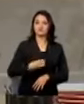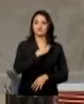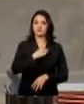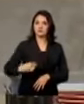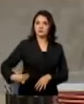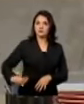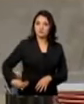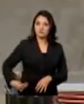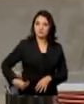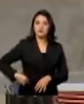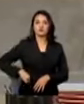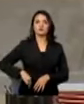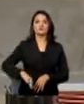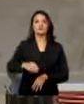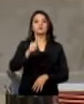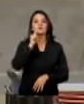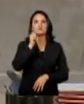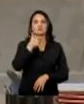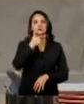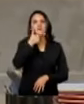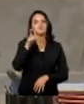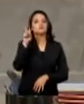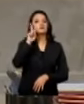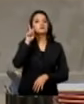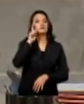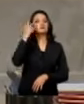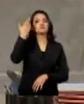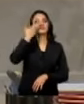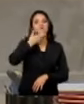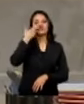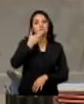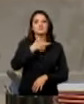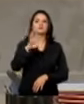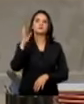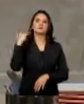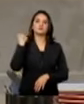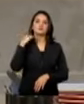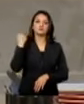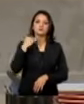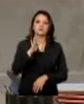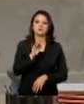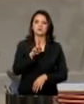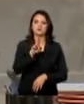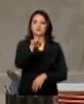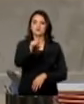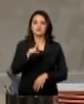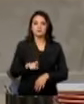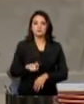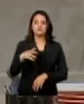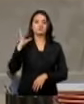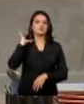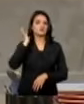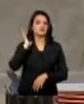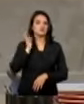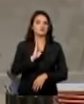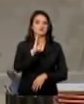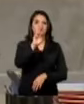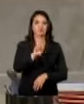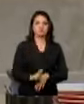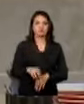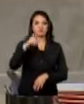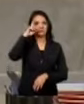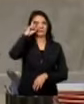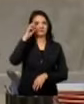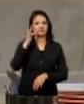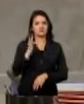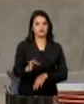ministros Marco Aurélio, Gilmar Mendes, Ricardo Lewandowski, Carmen Lúcia, Luiz Fux, Rosa Weber, Roberto Barroso, Edson Fachin e